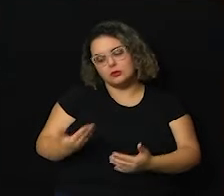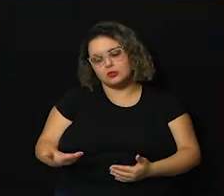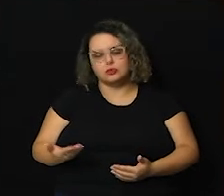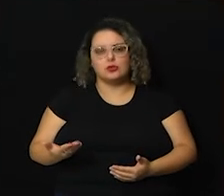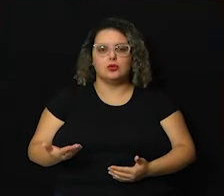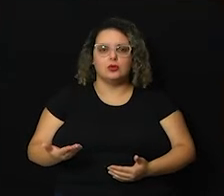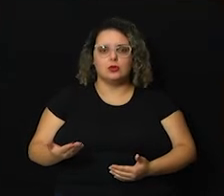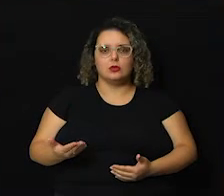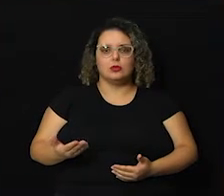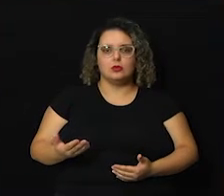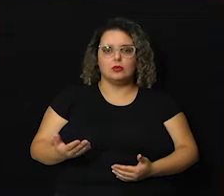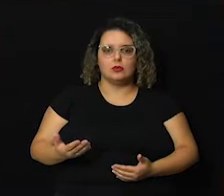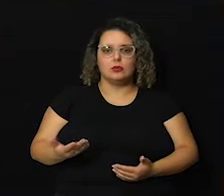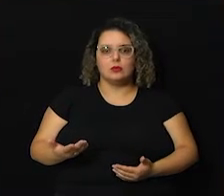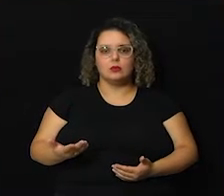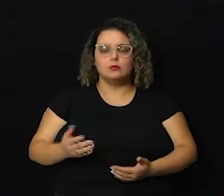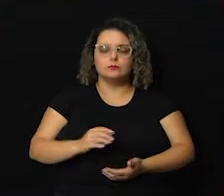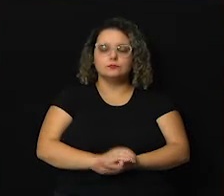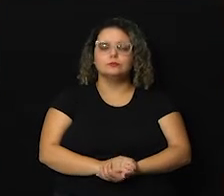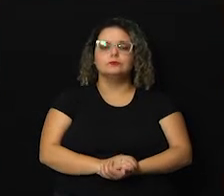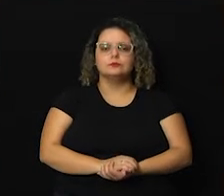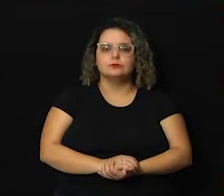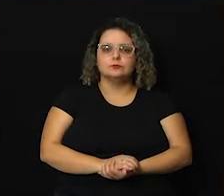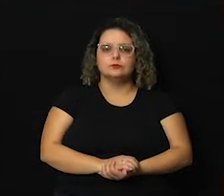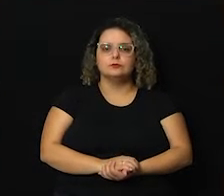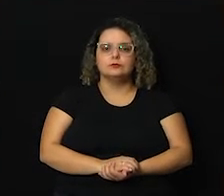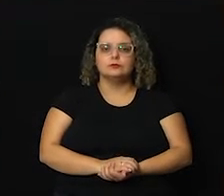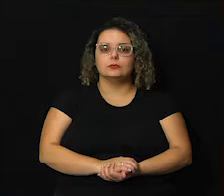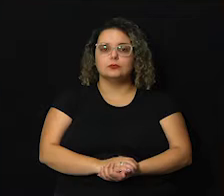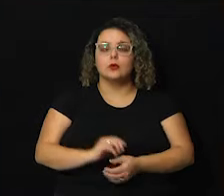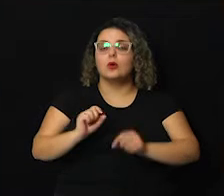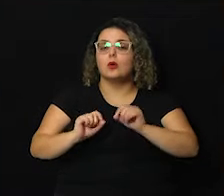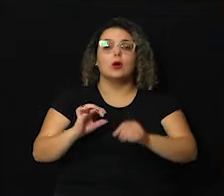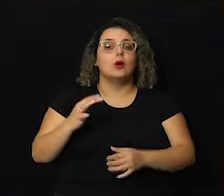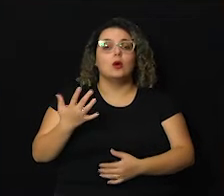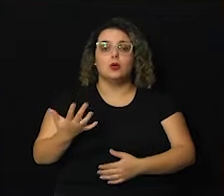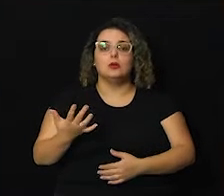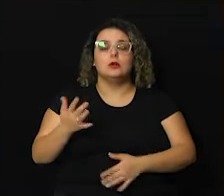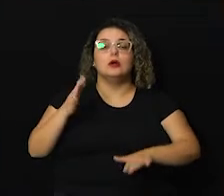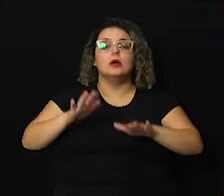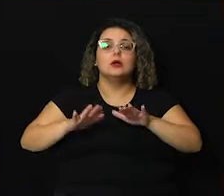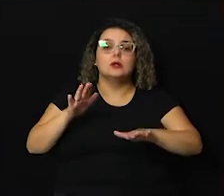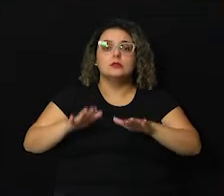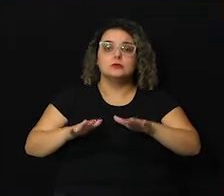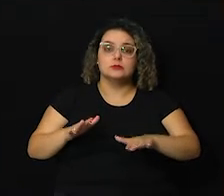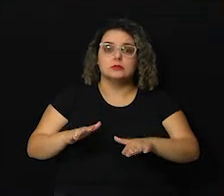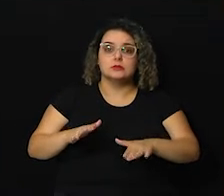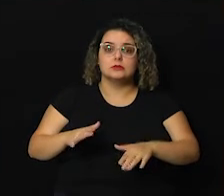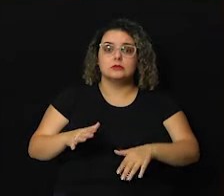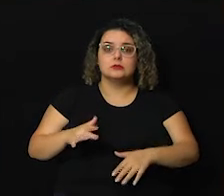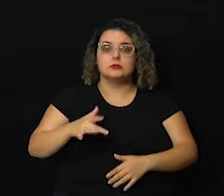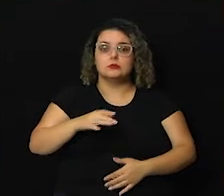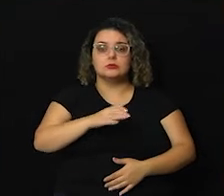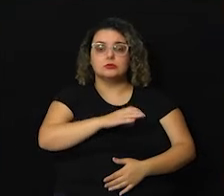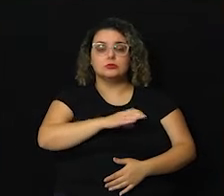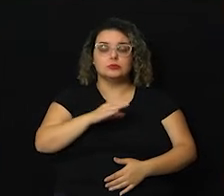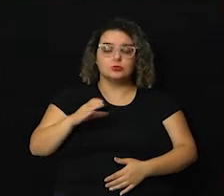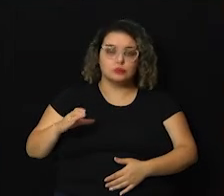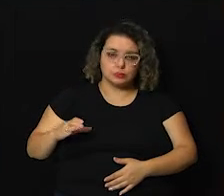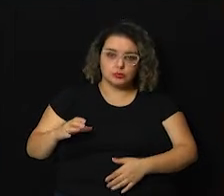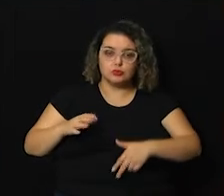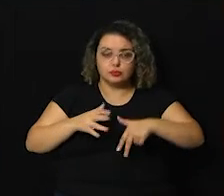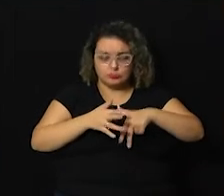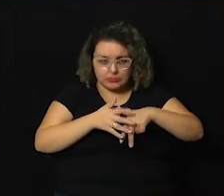do seu gênio contralateral, não é? Então, o que acontece é que, muitas das vezes, os pacientes que têm